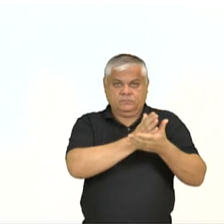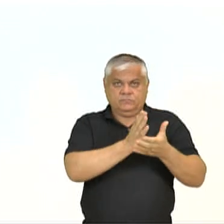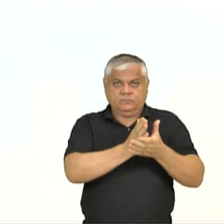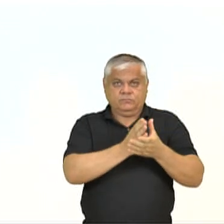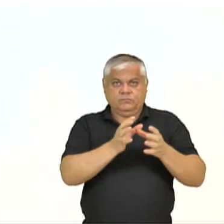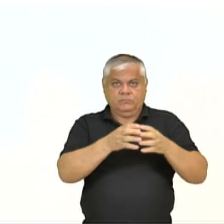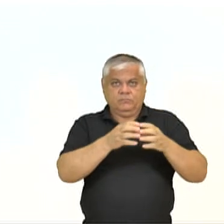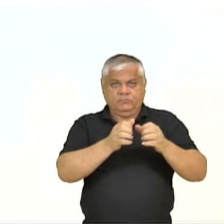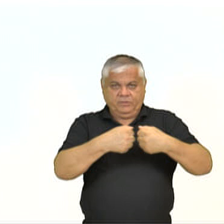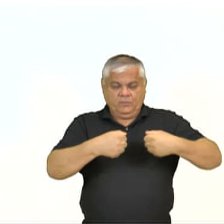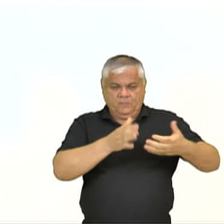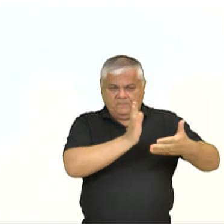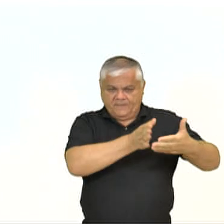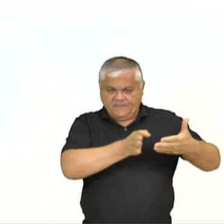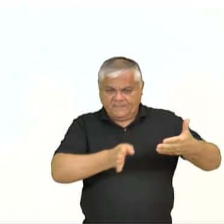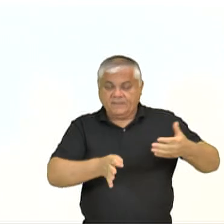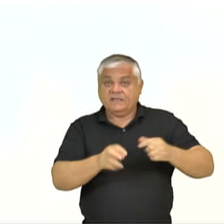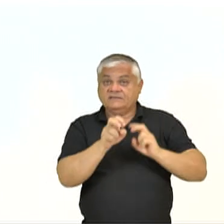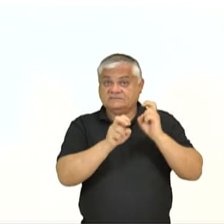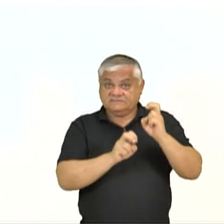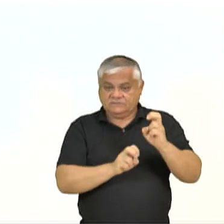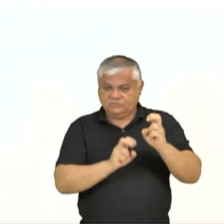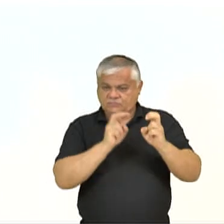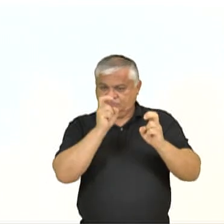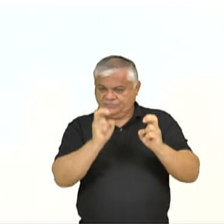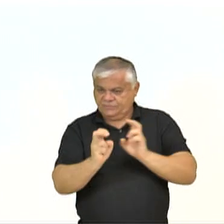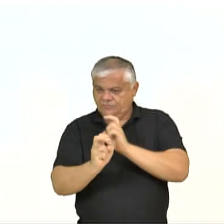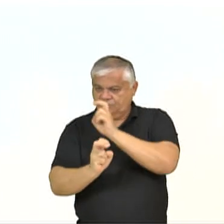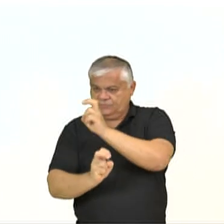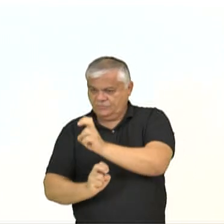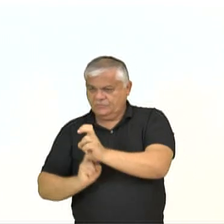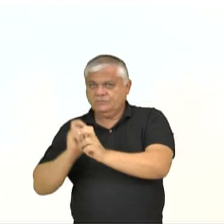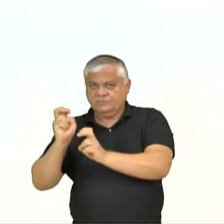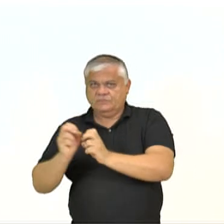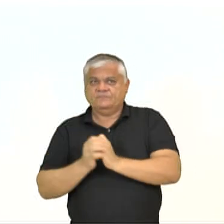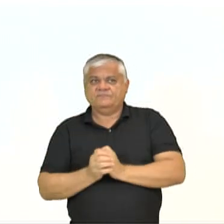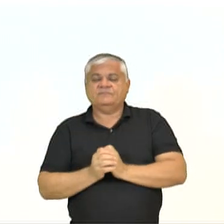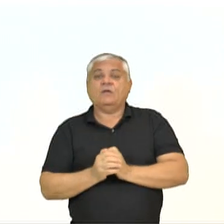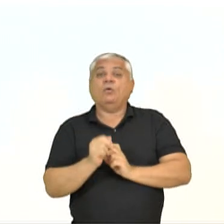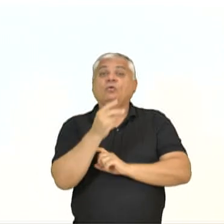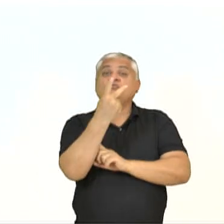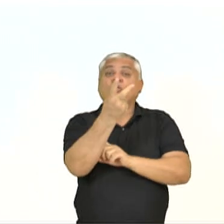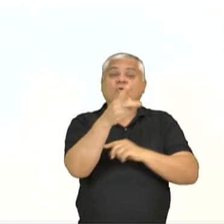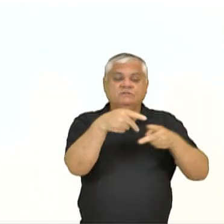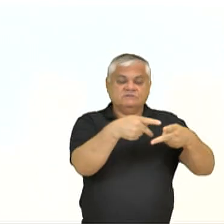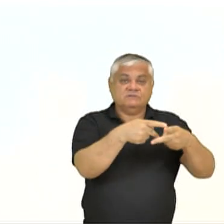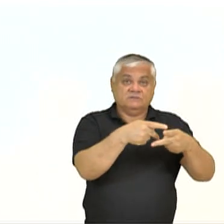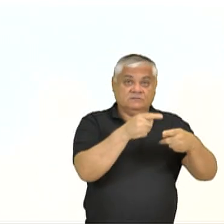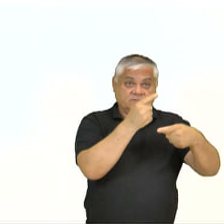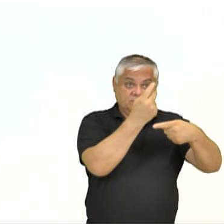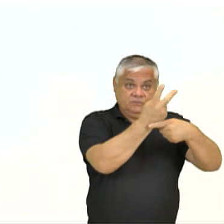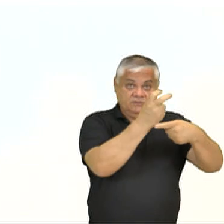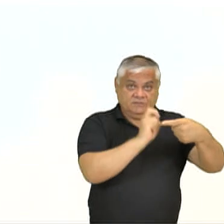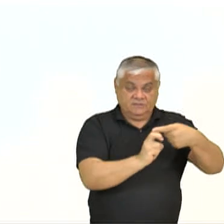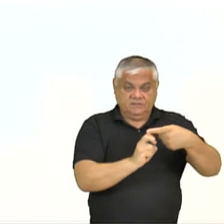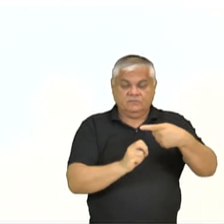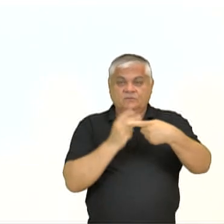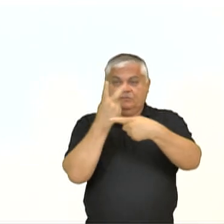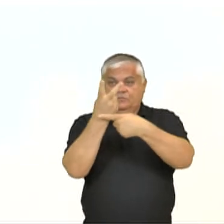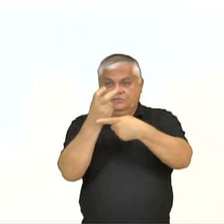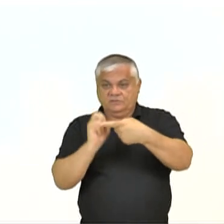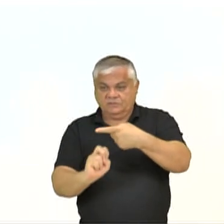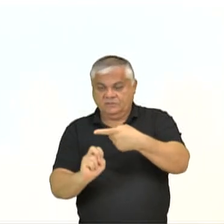5 partes iguais. E contamos, então, 2/5 de cada uma dessas